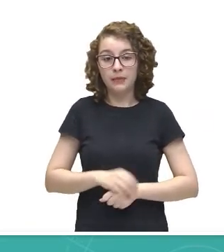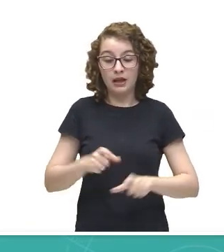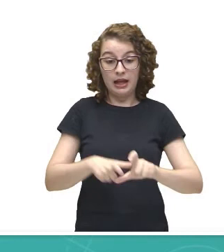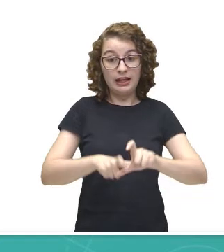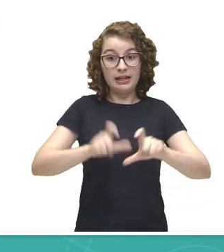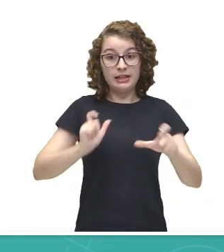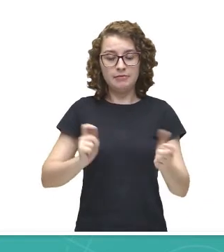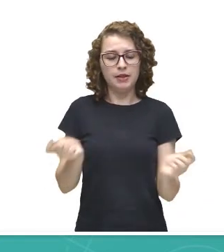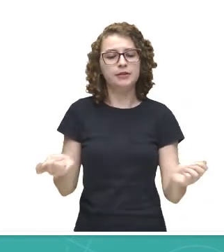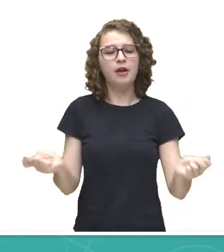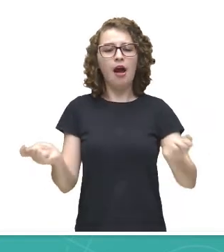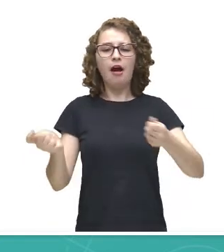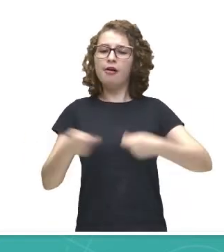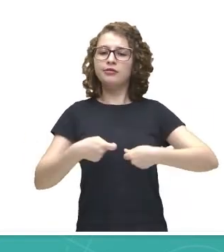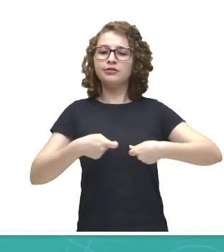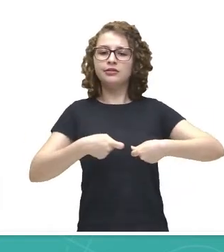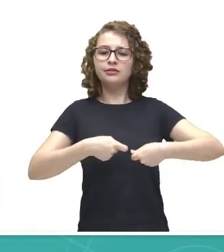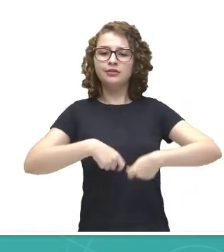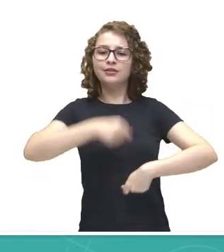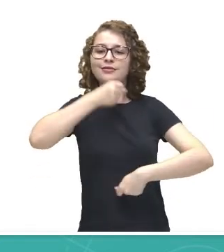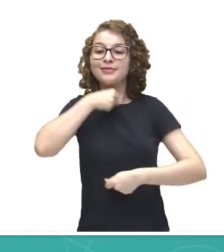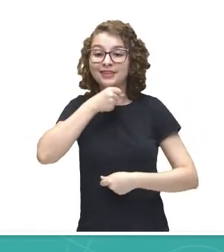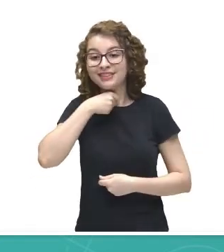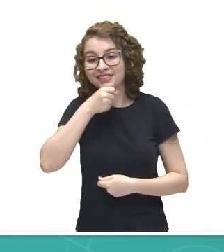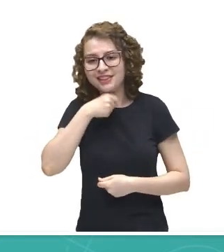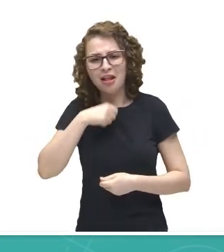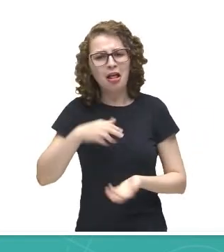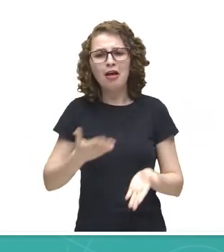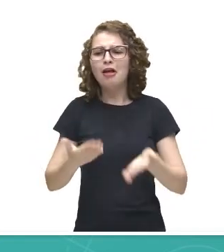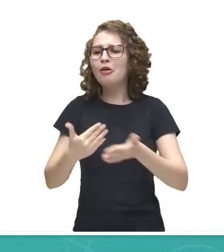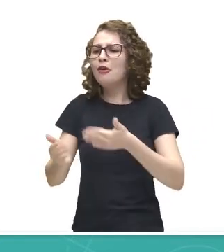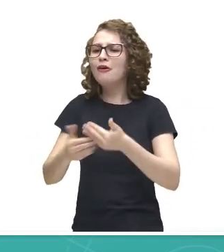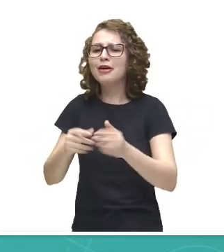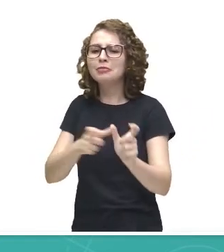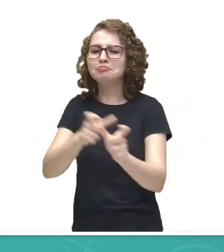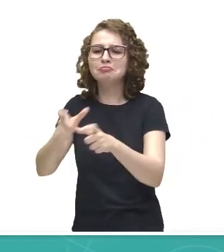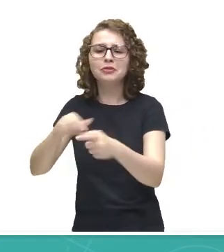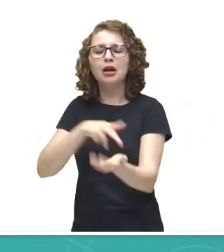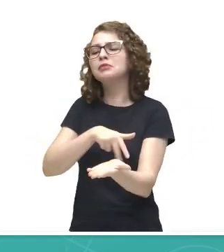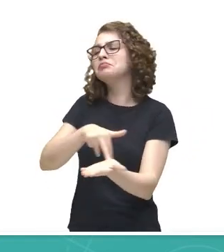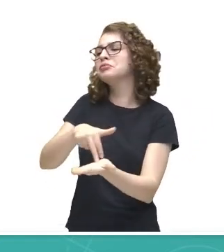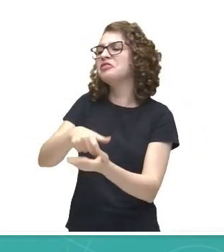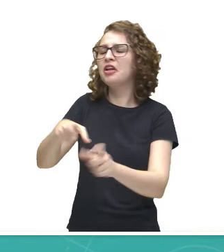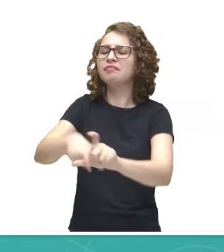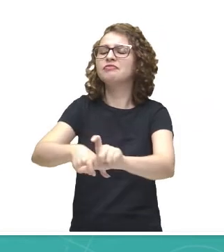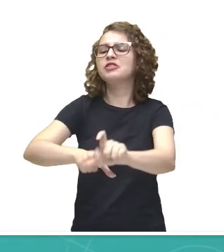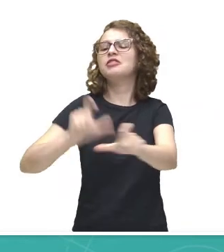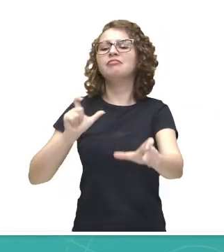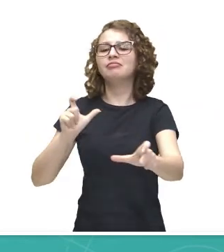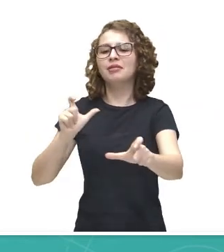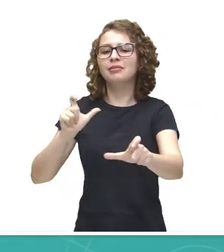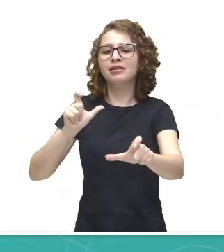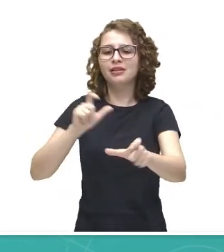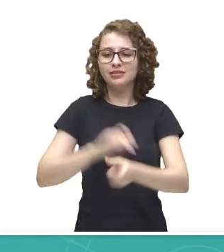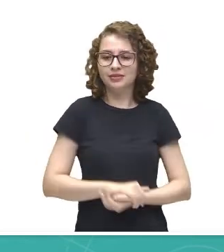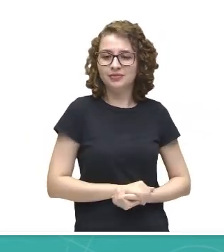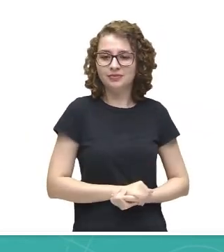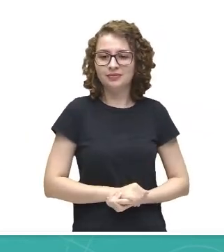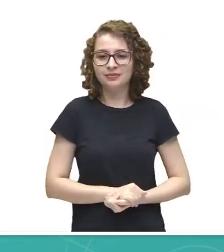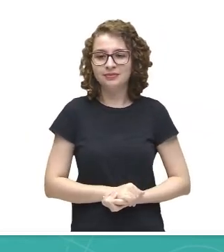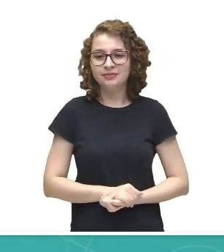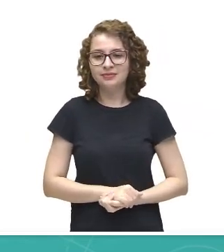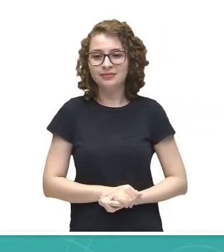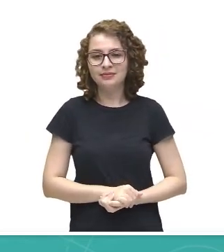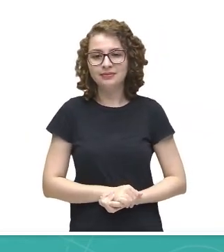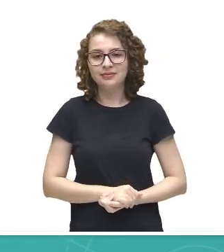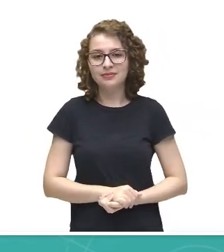e autonomia, ou seja, ele consegue ir para todos os lugares que ele quer de forma independente, sem depender de ninguém.